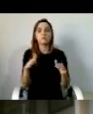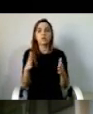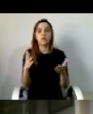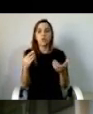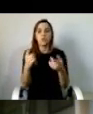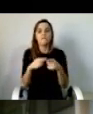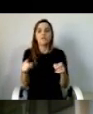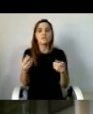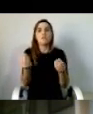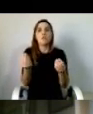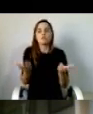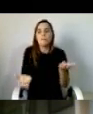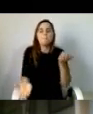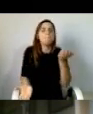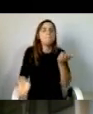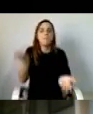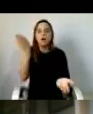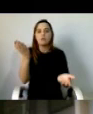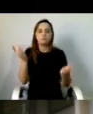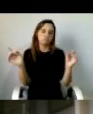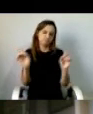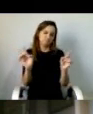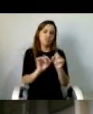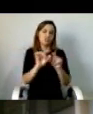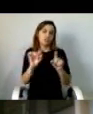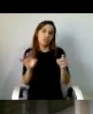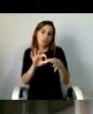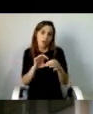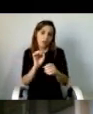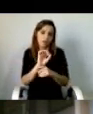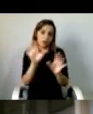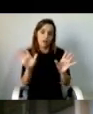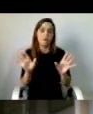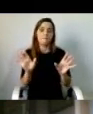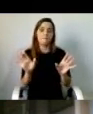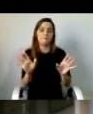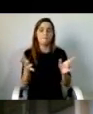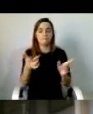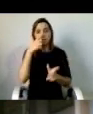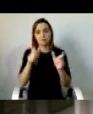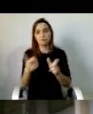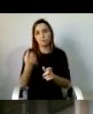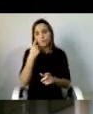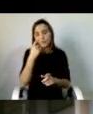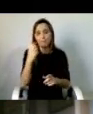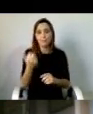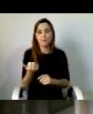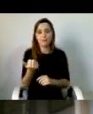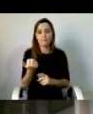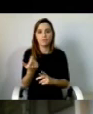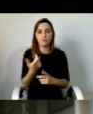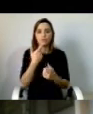de forma significativa do ponto de vista estatístico, isto para quem está mais familiarizado com estas